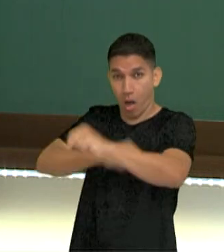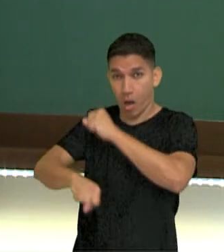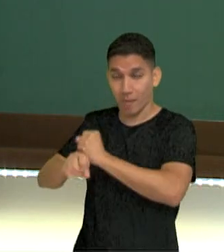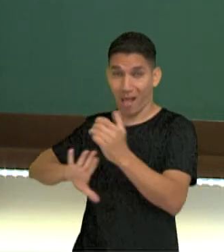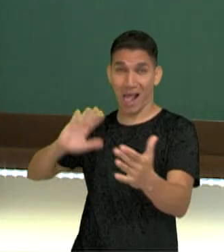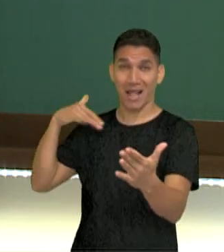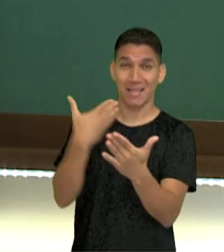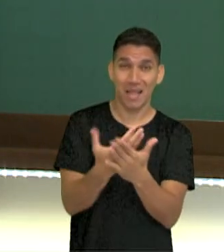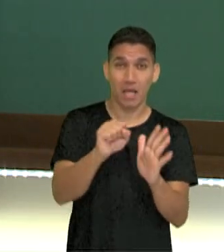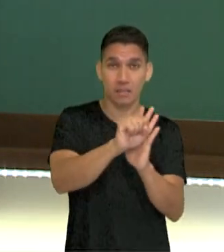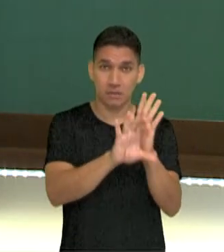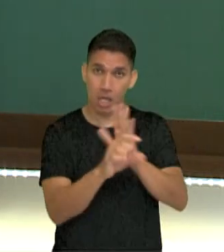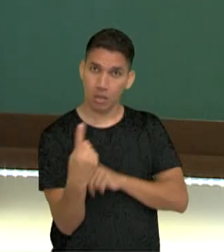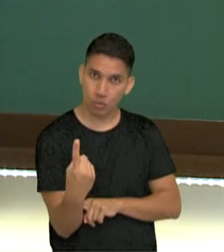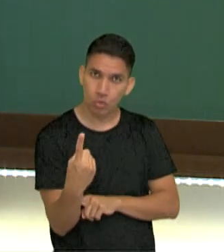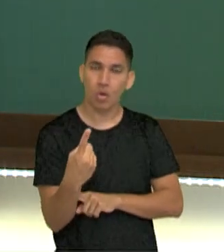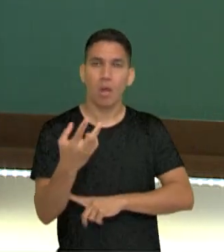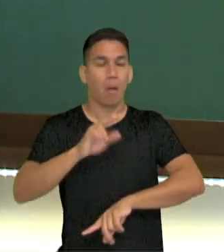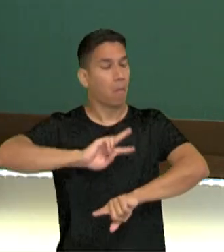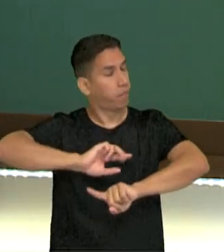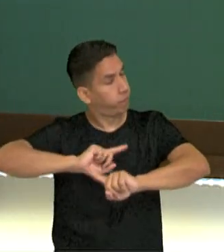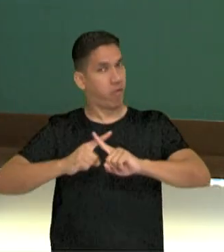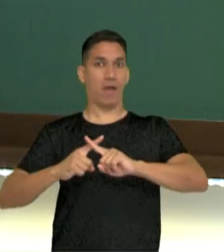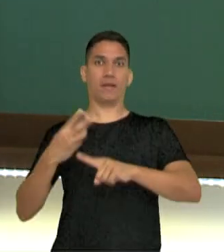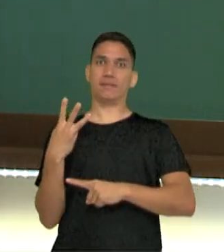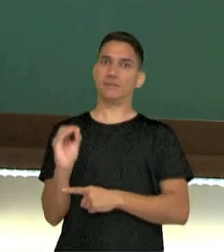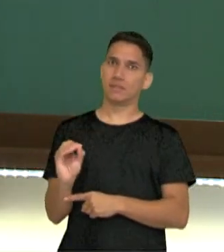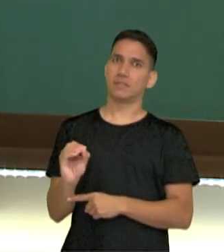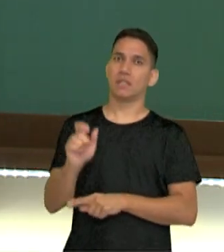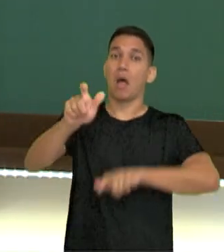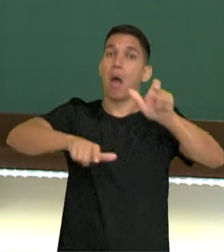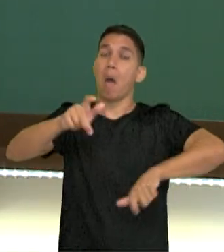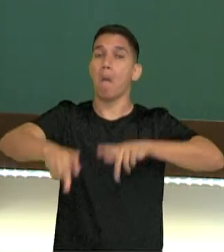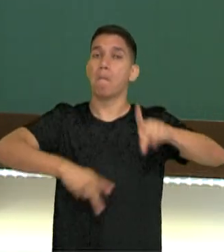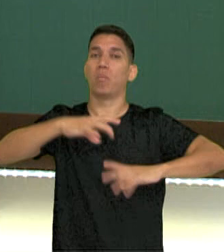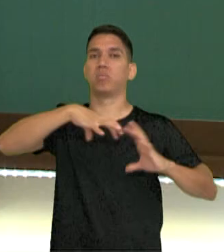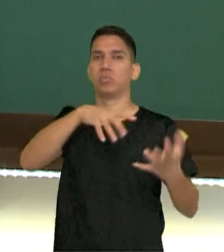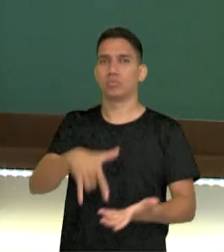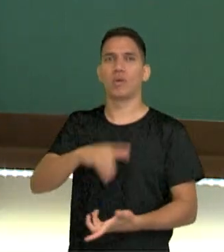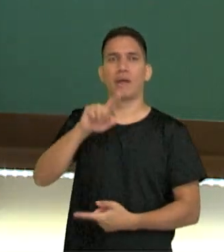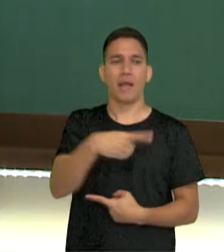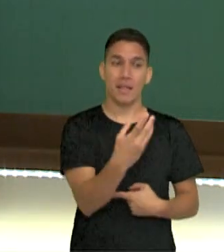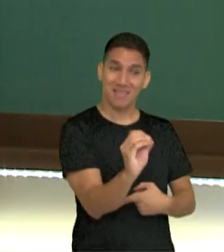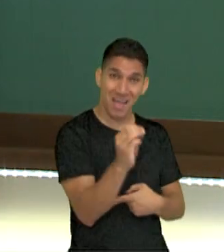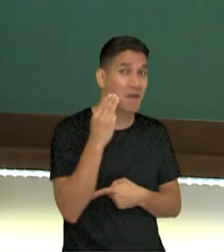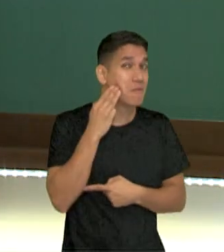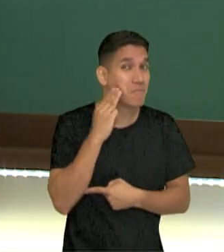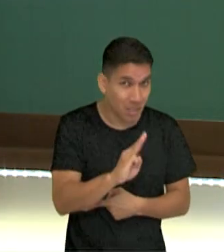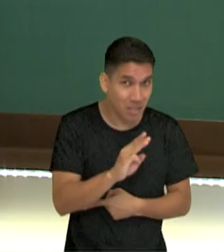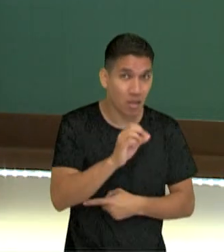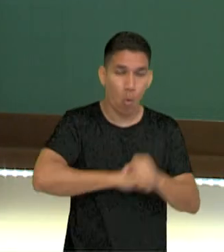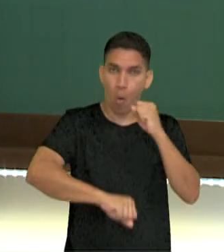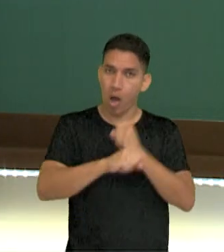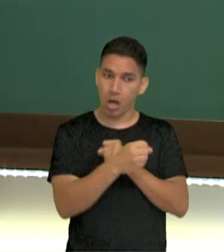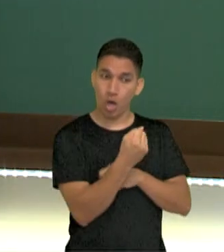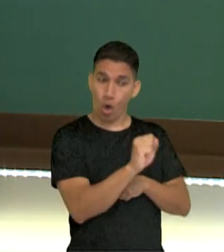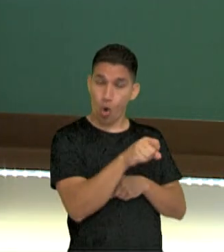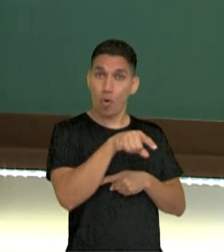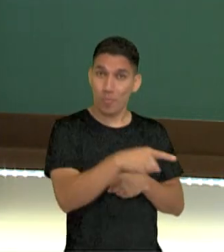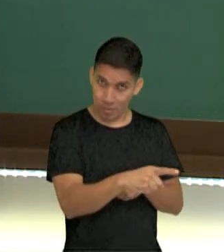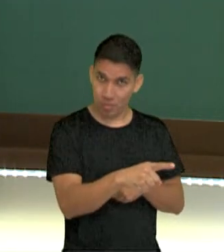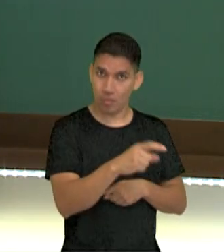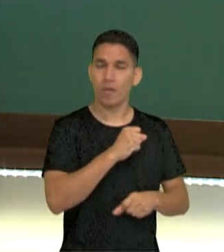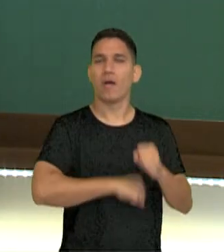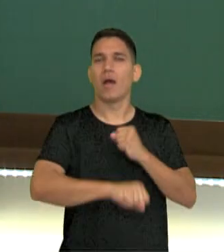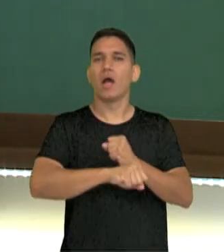I, quando se multiplica em 30 a população mundial, que era em 10 milhões no ano de 8.000 anos, quando dá